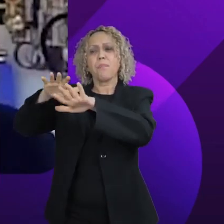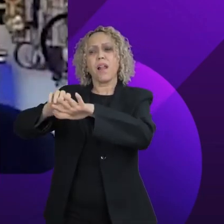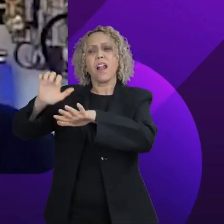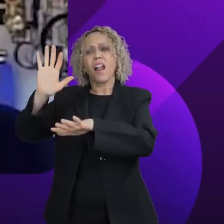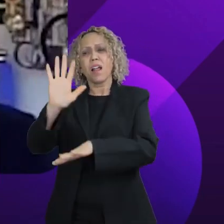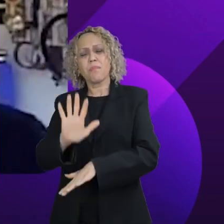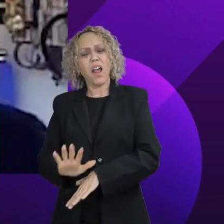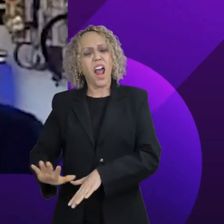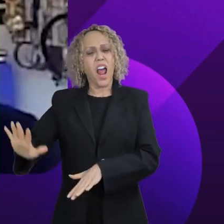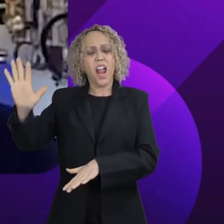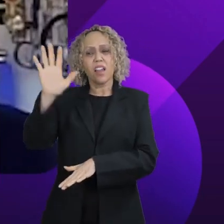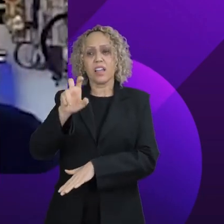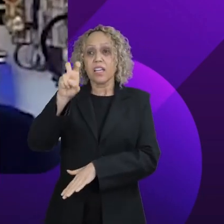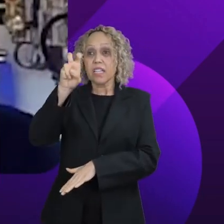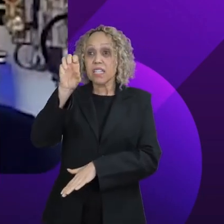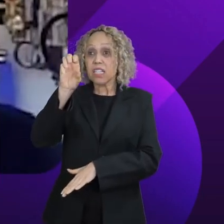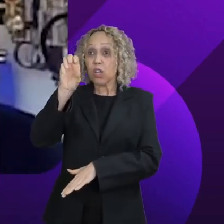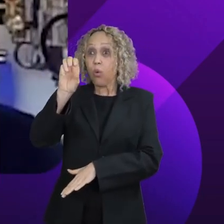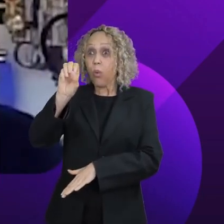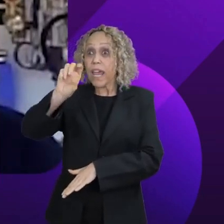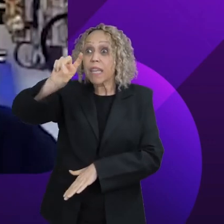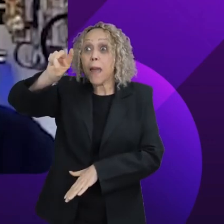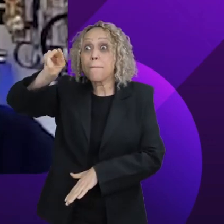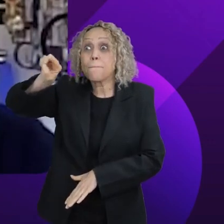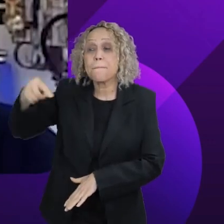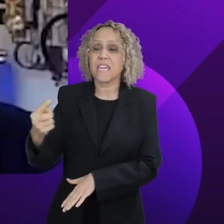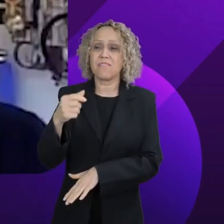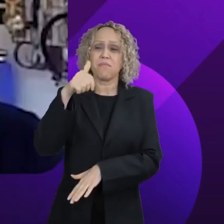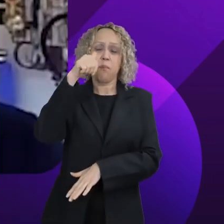50 mil mulheres em Brasília. Já pensou?